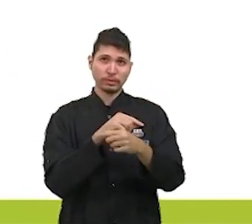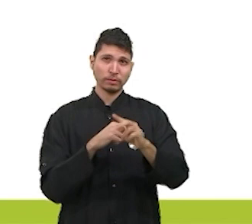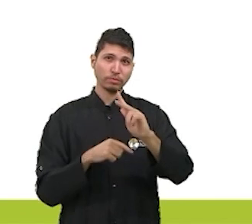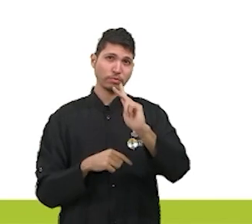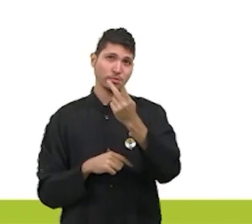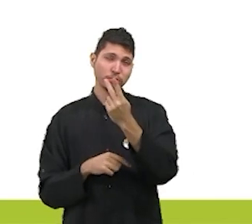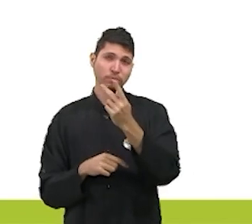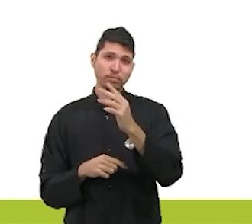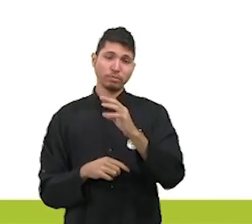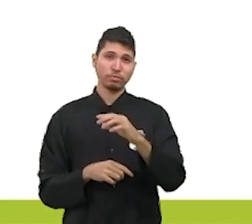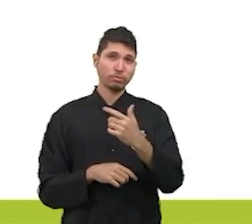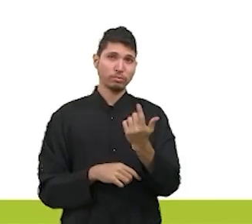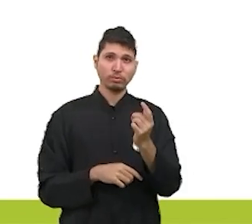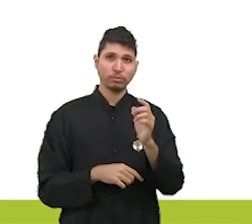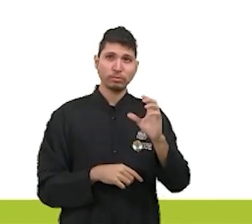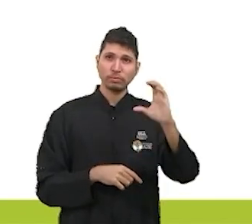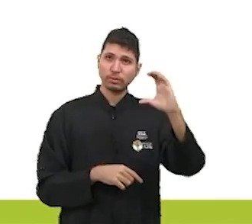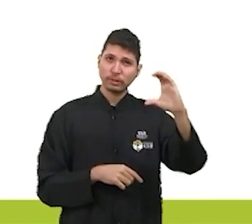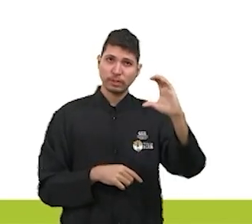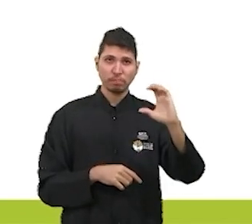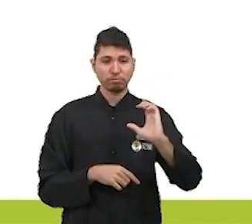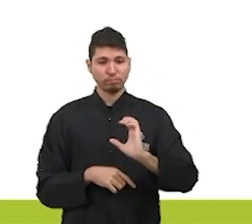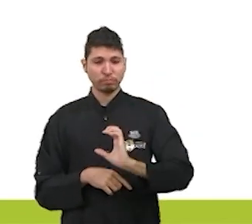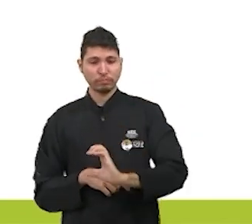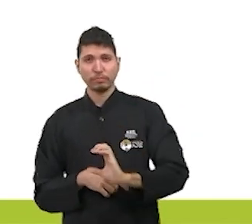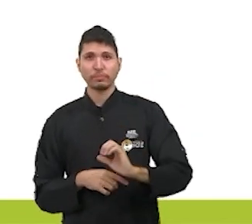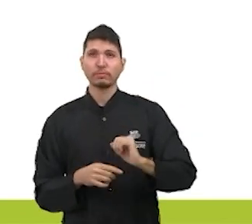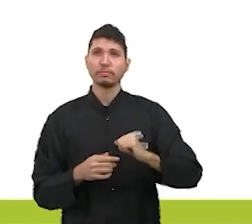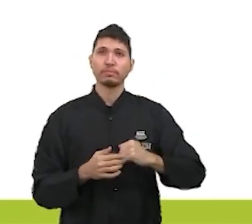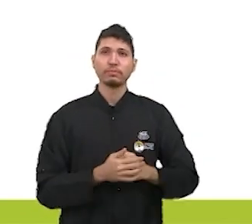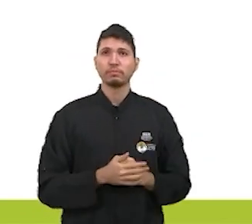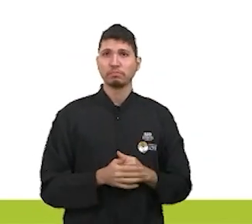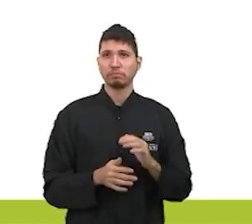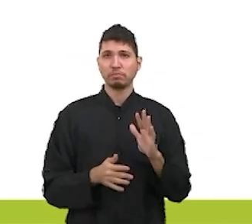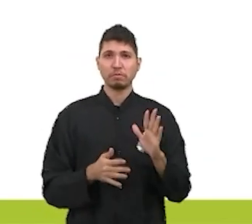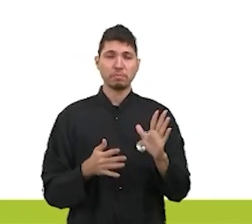são chamados de catetos, tá bom? Dependendo do ângulo, onde o ângulo se